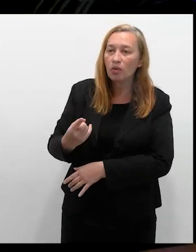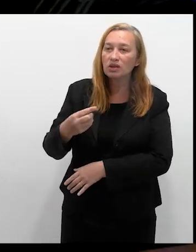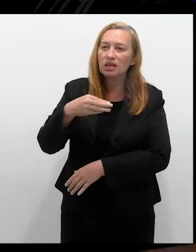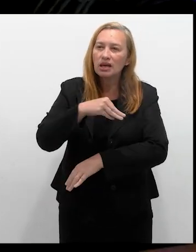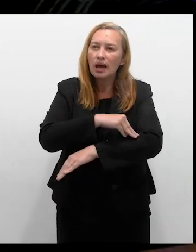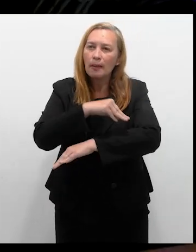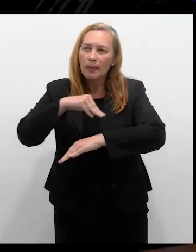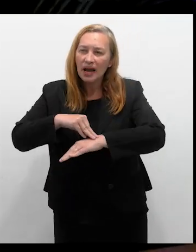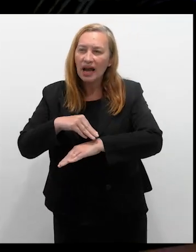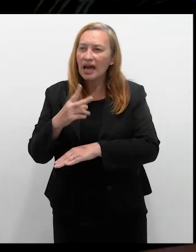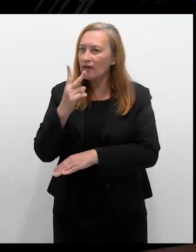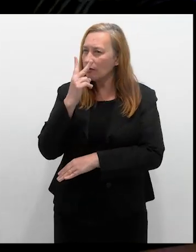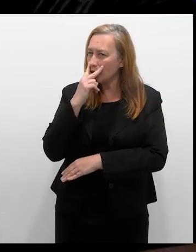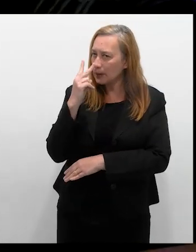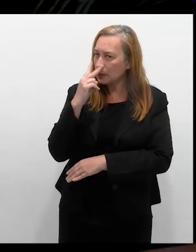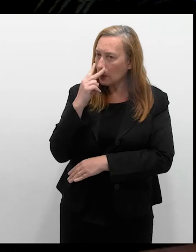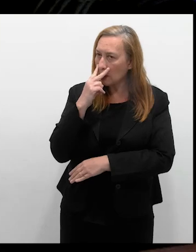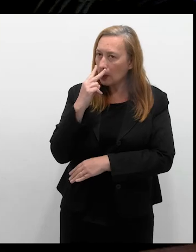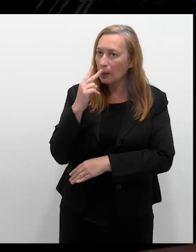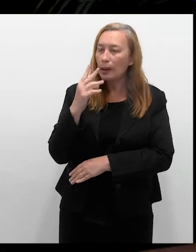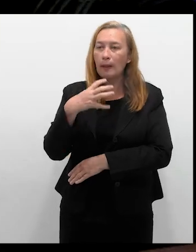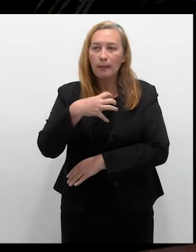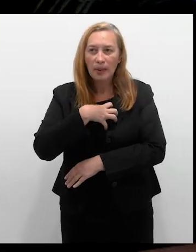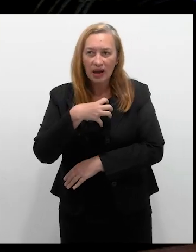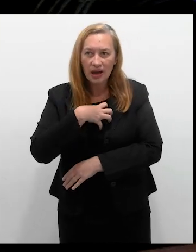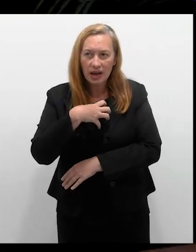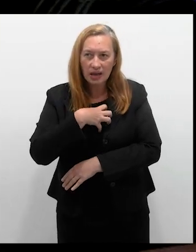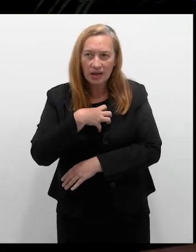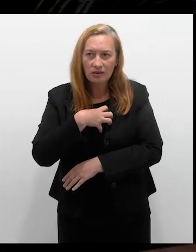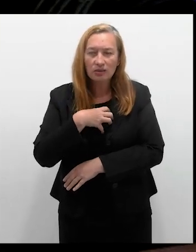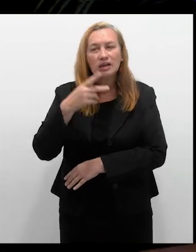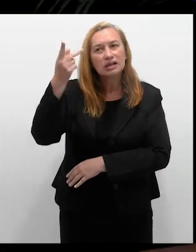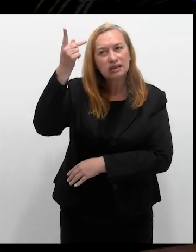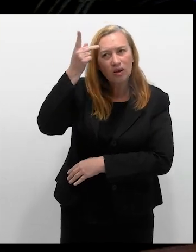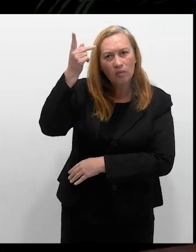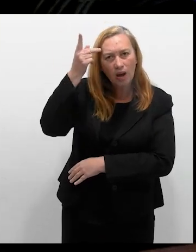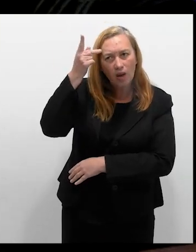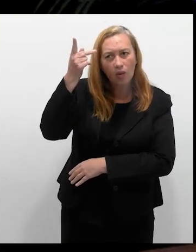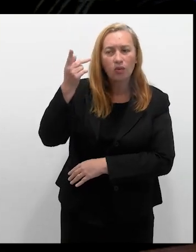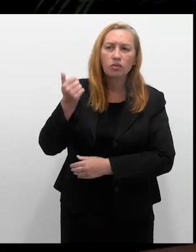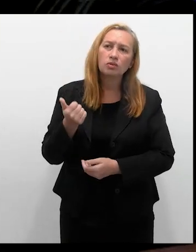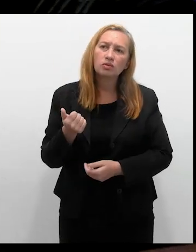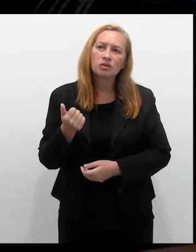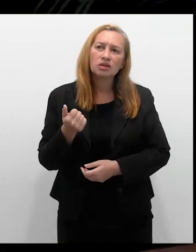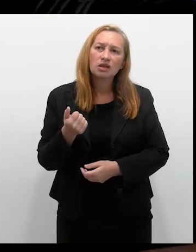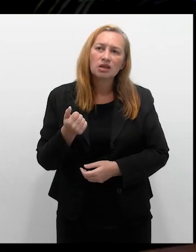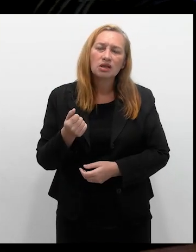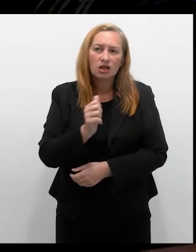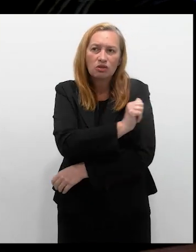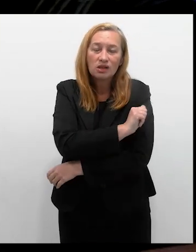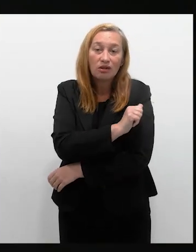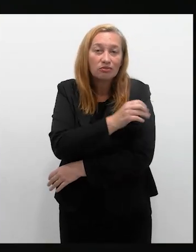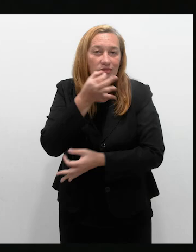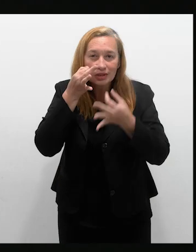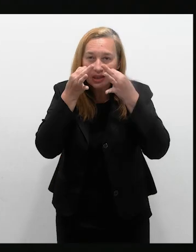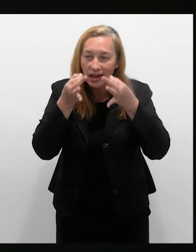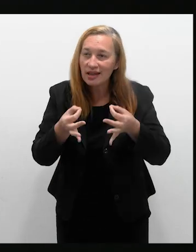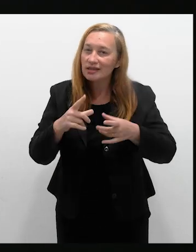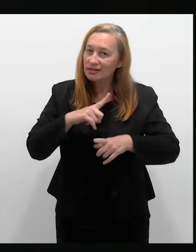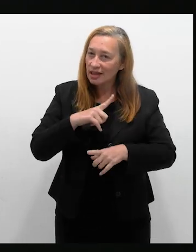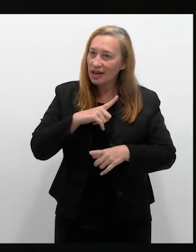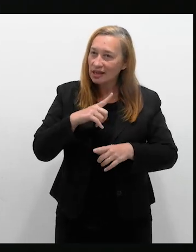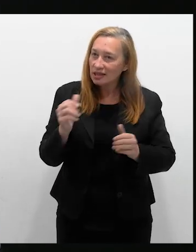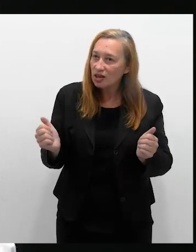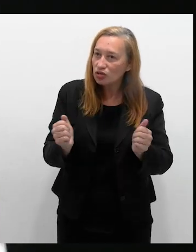atua também em Macaé, Vitória, Camaçari, na Bahia, Várzea Paulista, em São Paulo. E os alunos têm maior